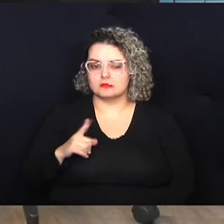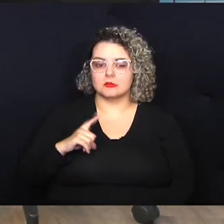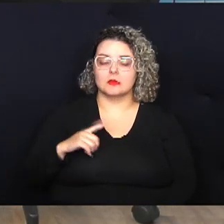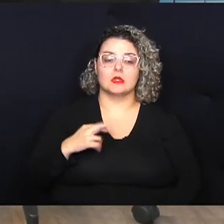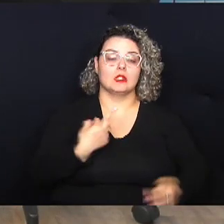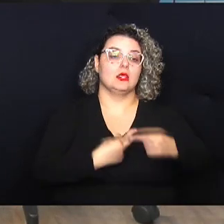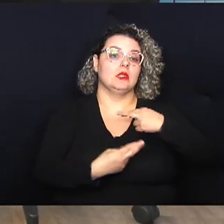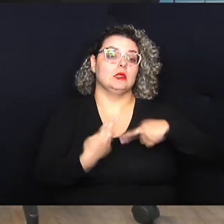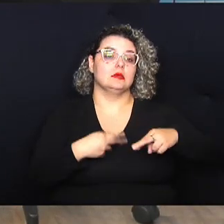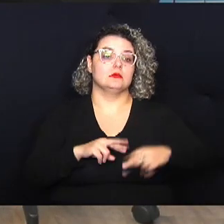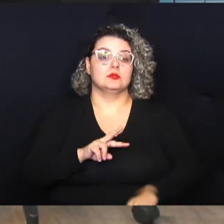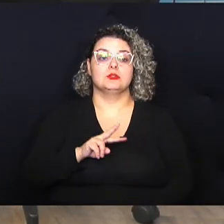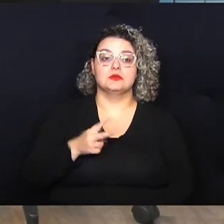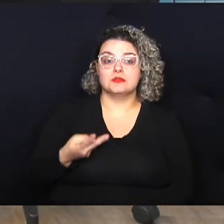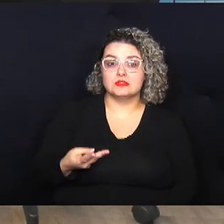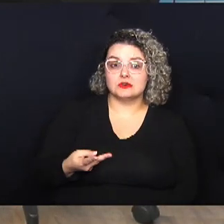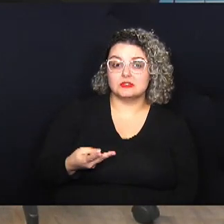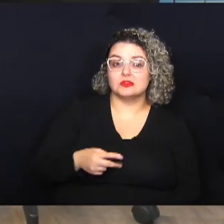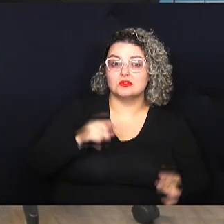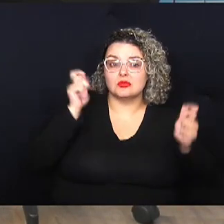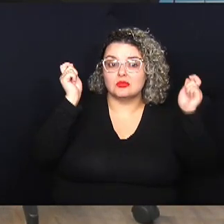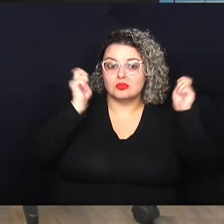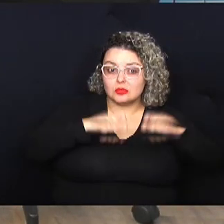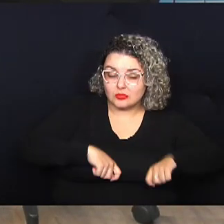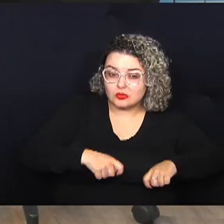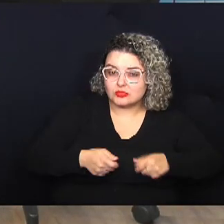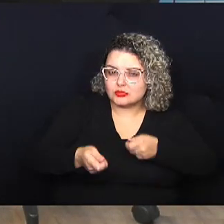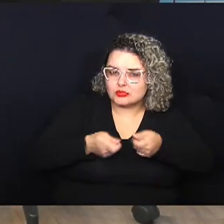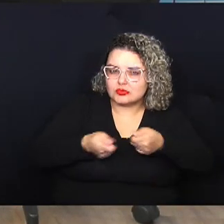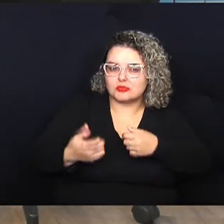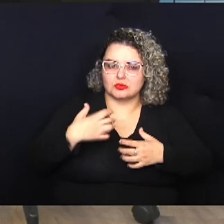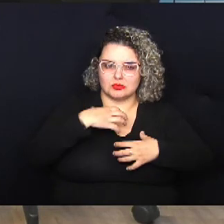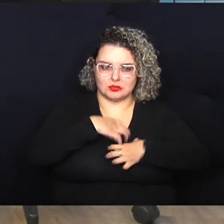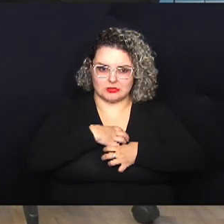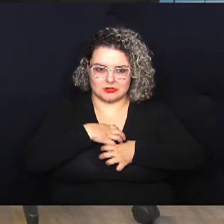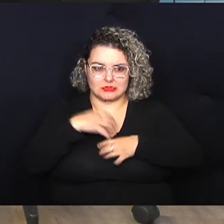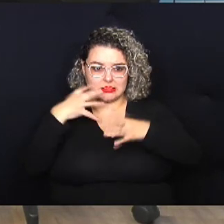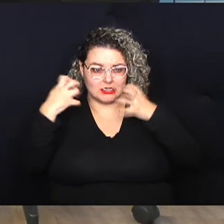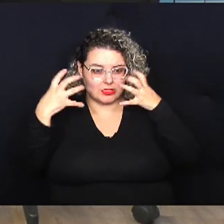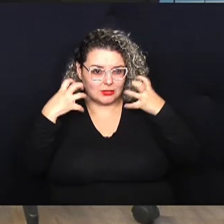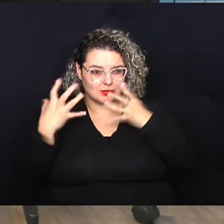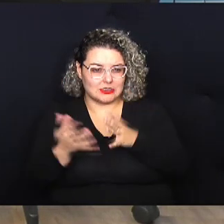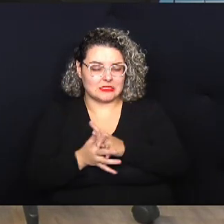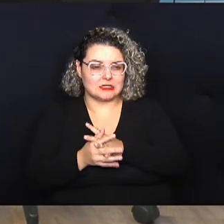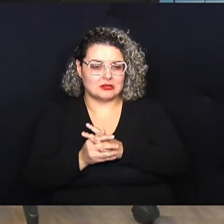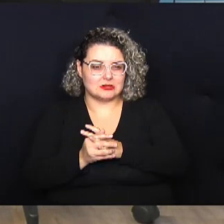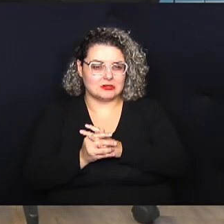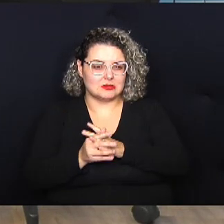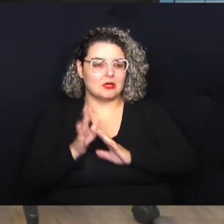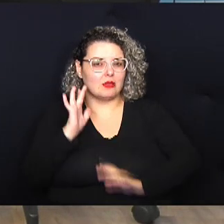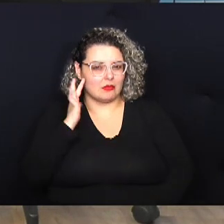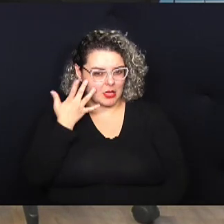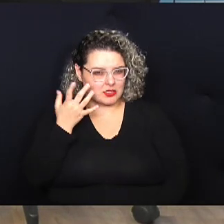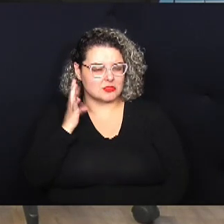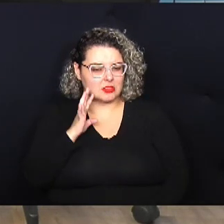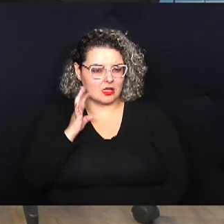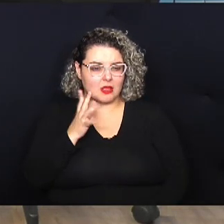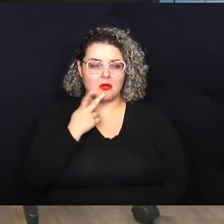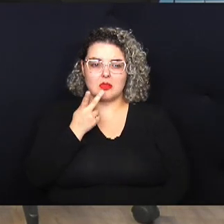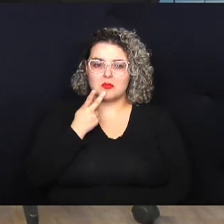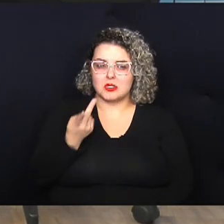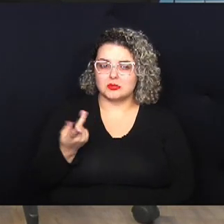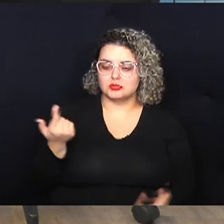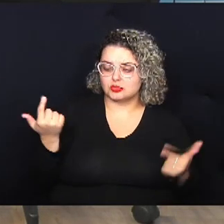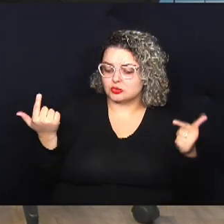relações inversas entre a capacidade de controle emocional e o estresse. E acho legal a gente falar do